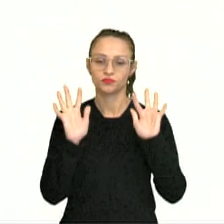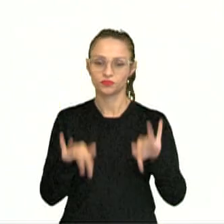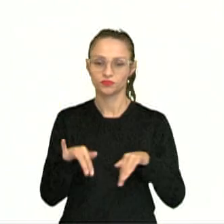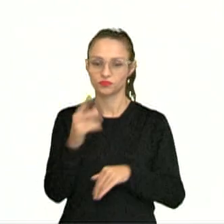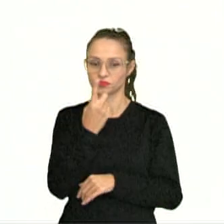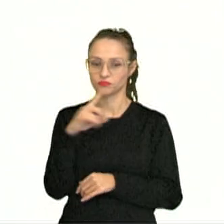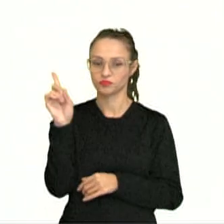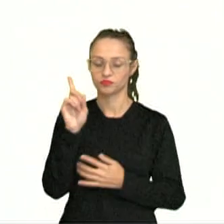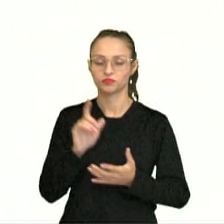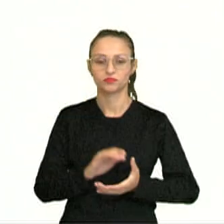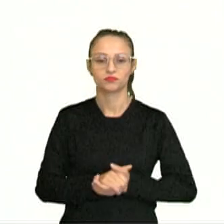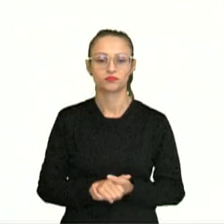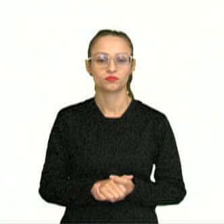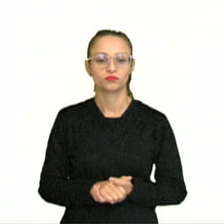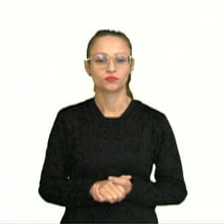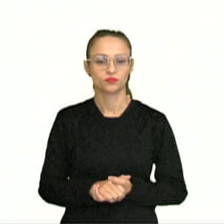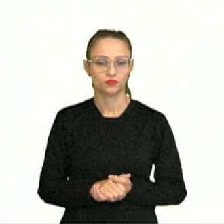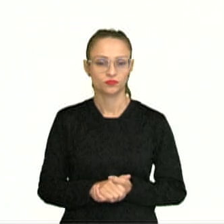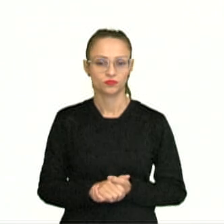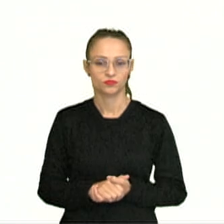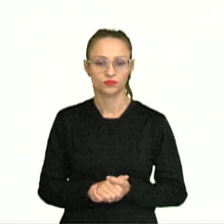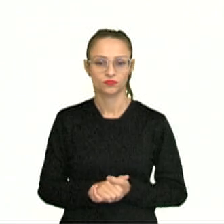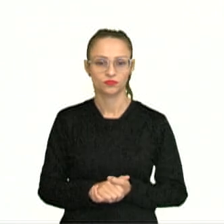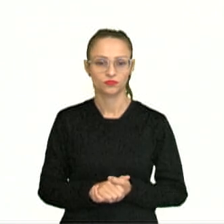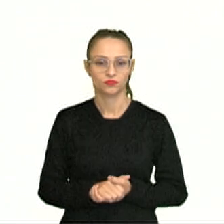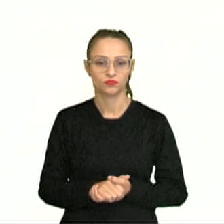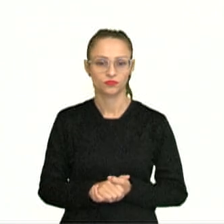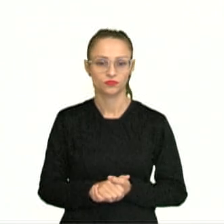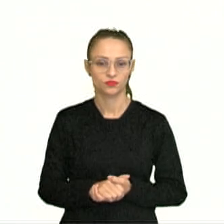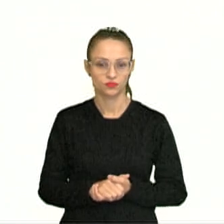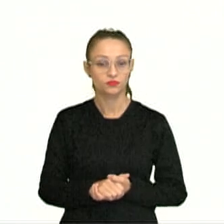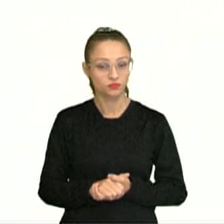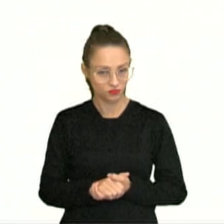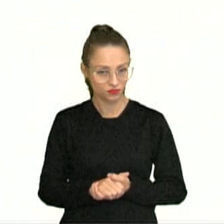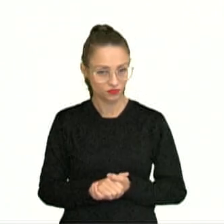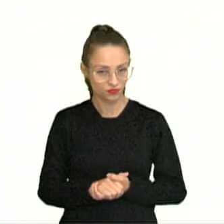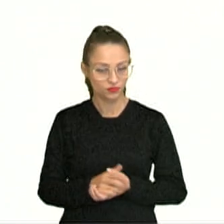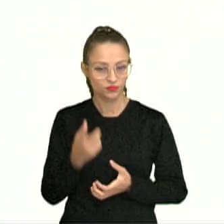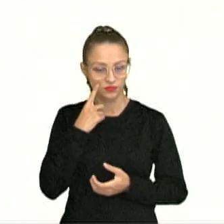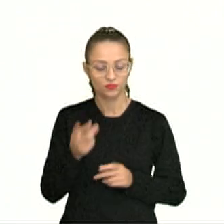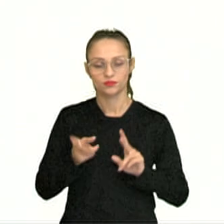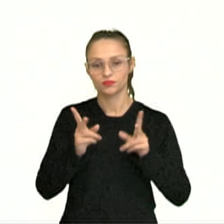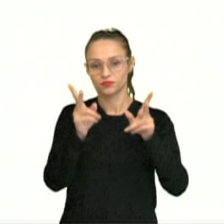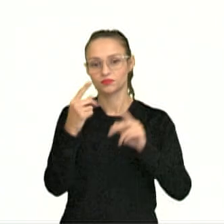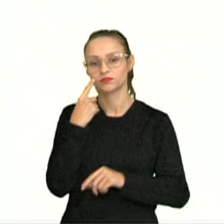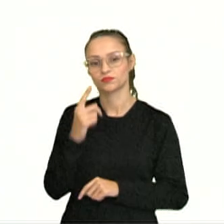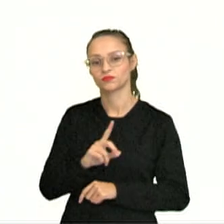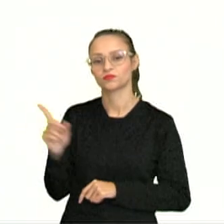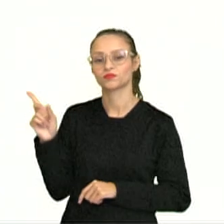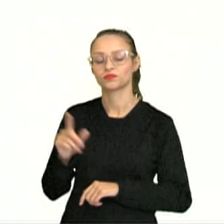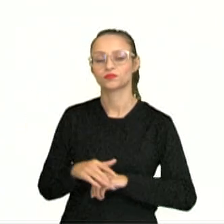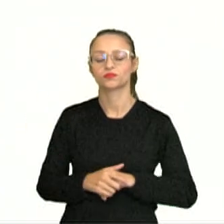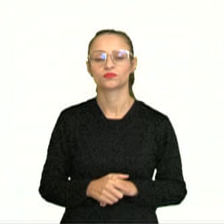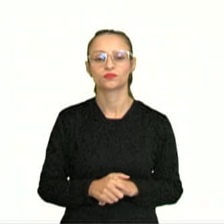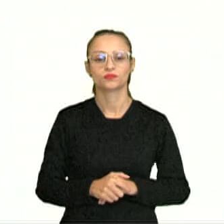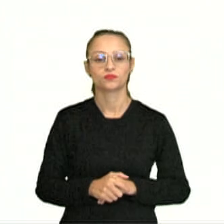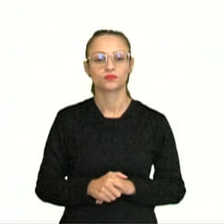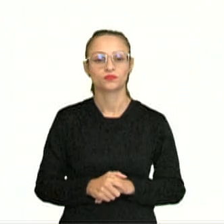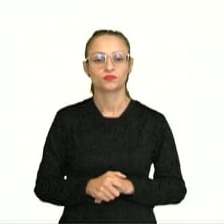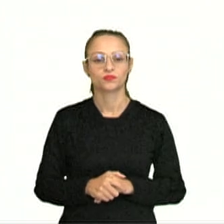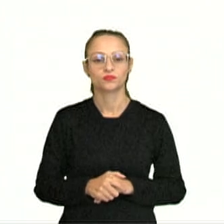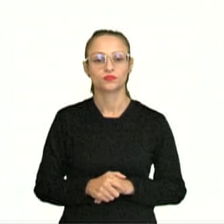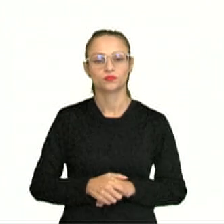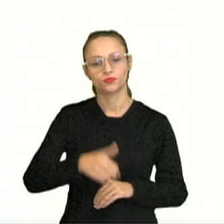Um cierre, normalmente breve. Sim? Seguimos. Vamos à